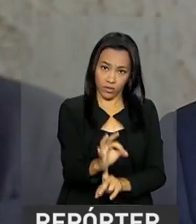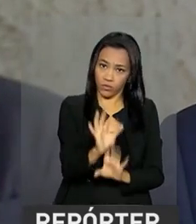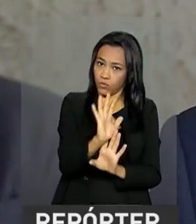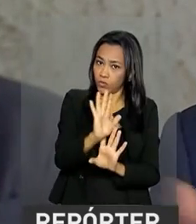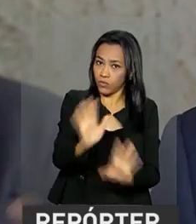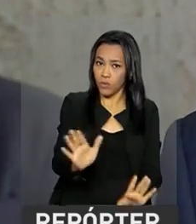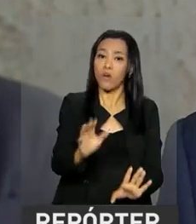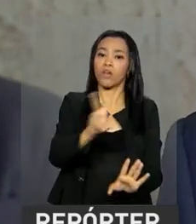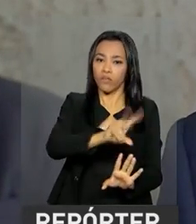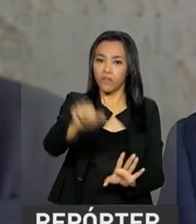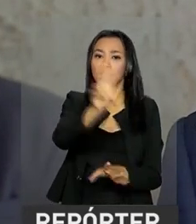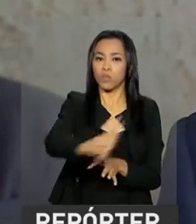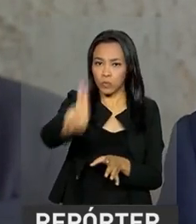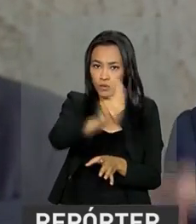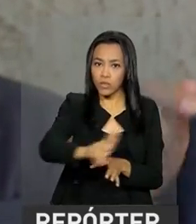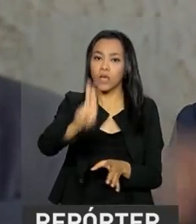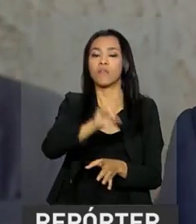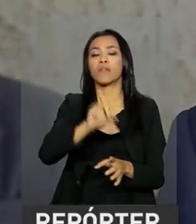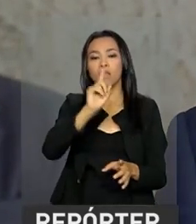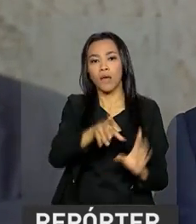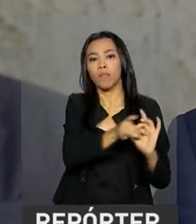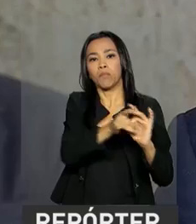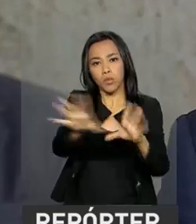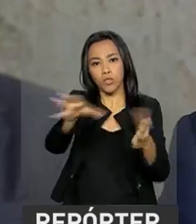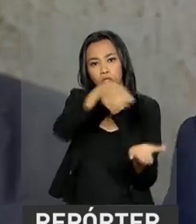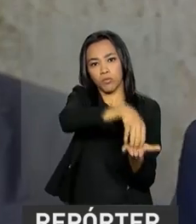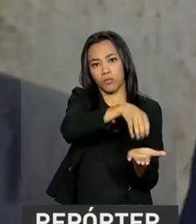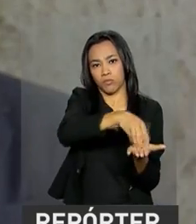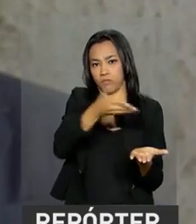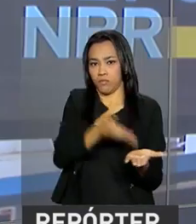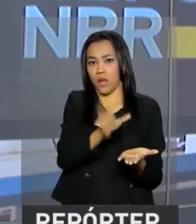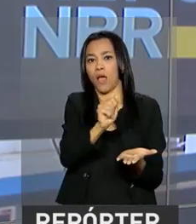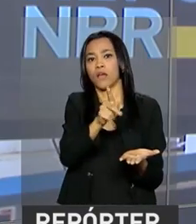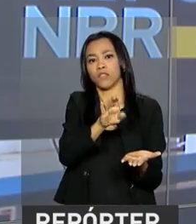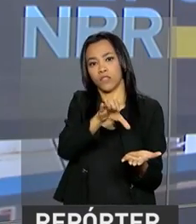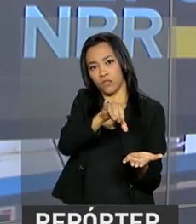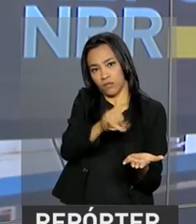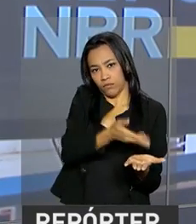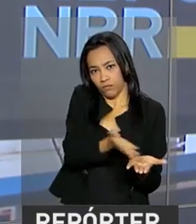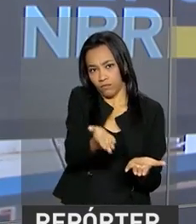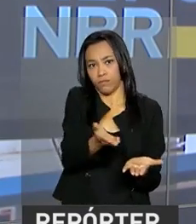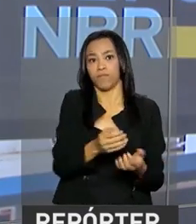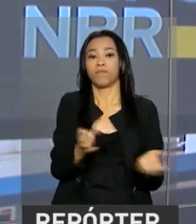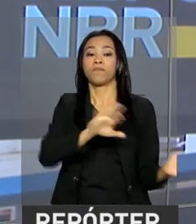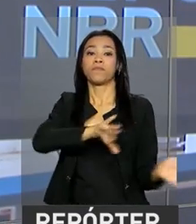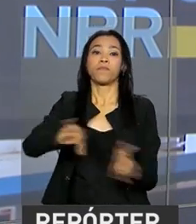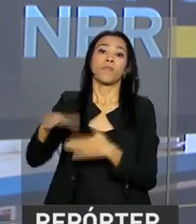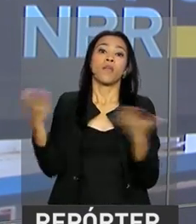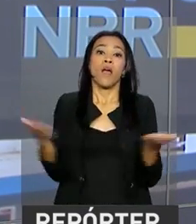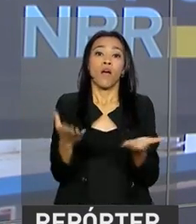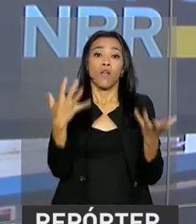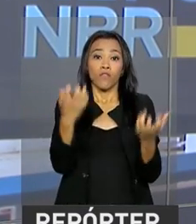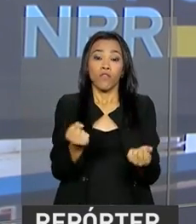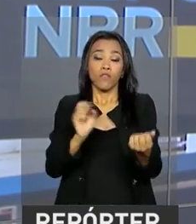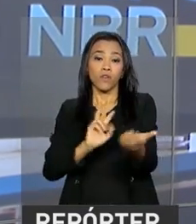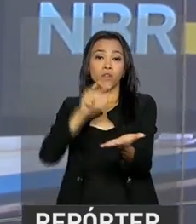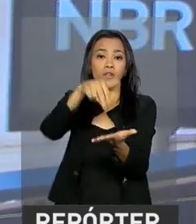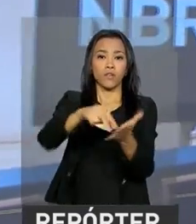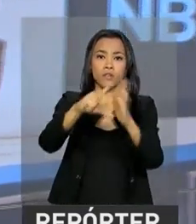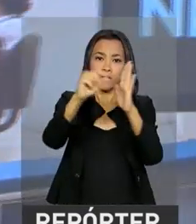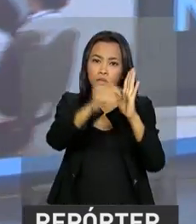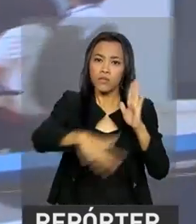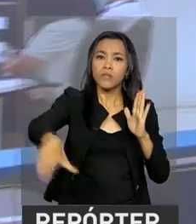é autorizado pela dasa em relação ao Lago Paranoá nós vamos agora ao Palácio do Planalto saber as